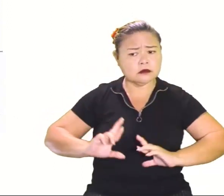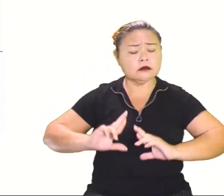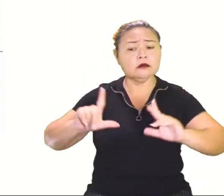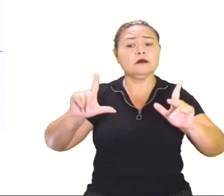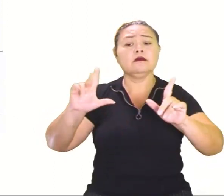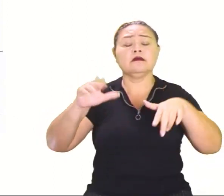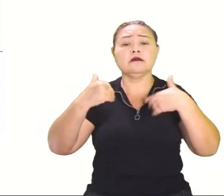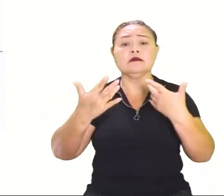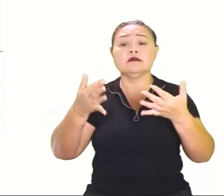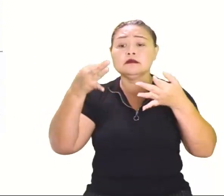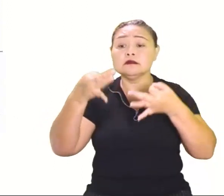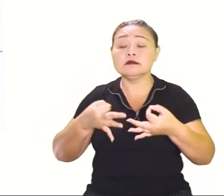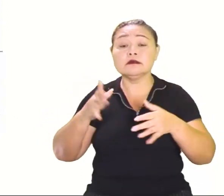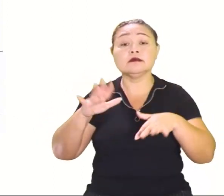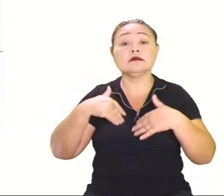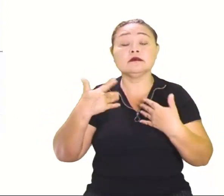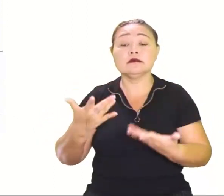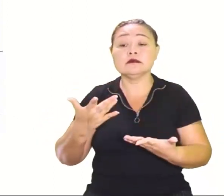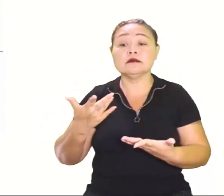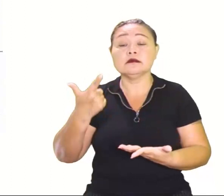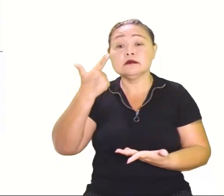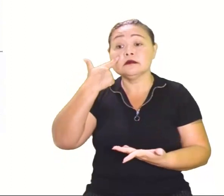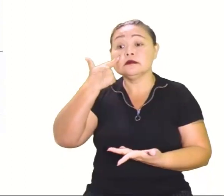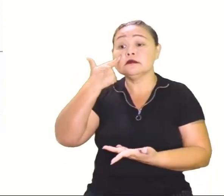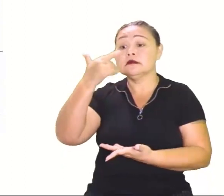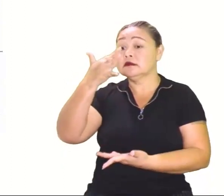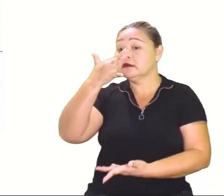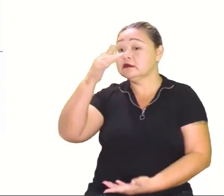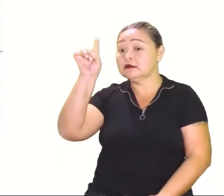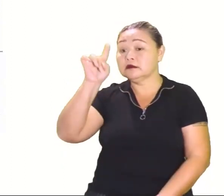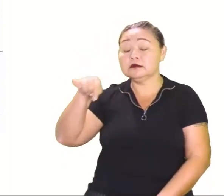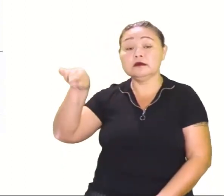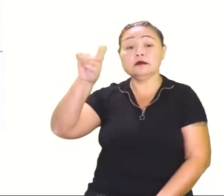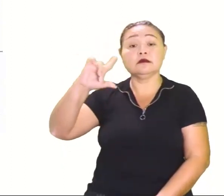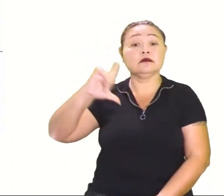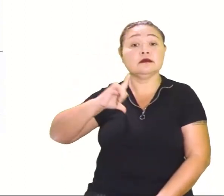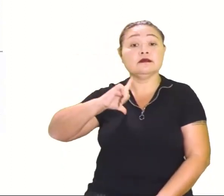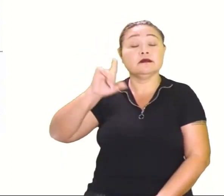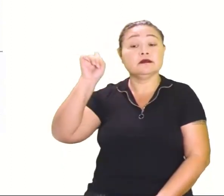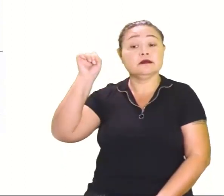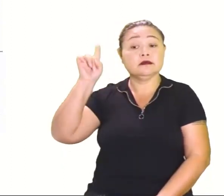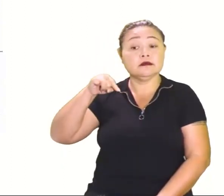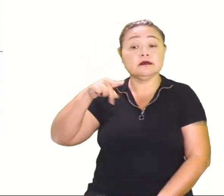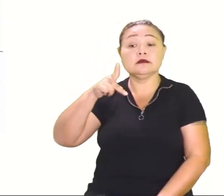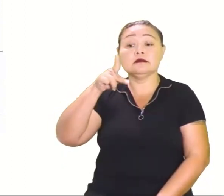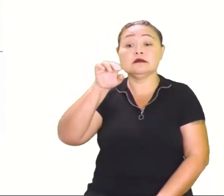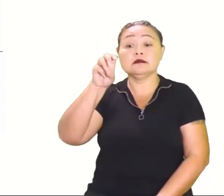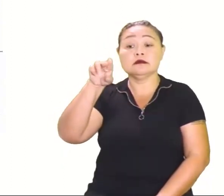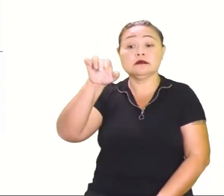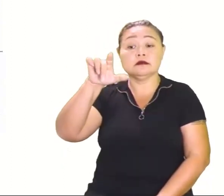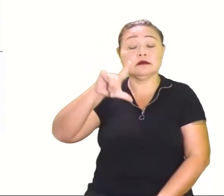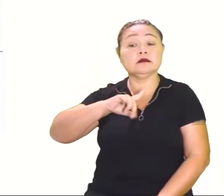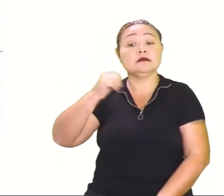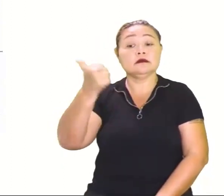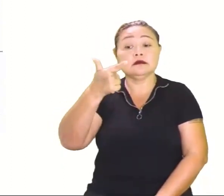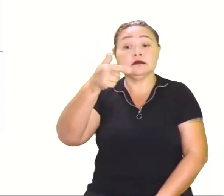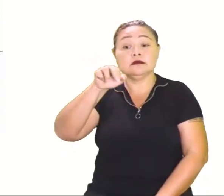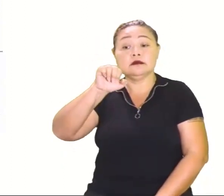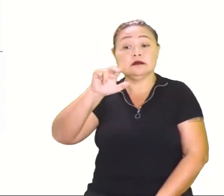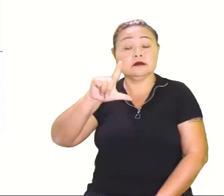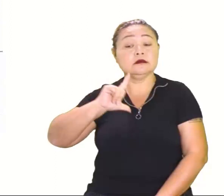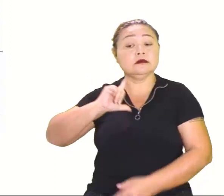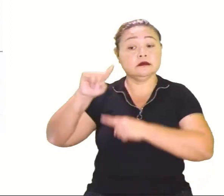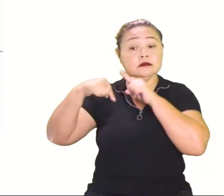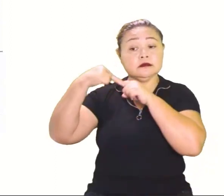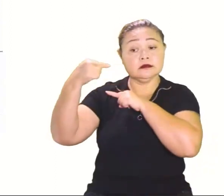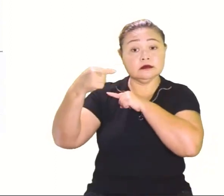certo? Assim, ó, só de observar a nossa função, a gente já vê que ela é polinomial do primeiro grau. Então, ela